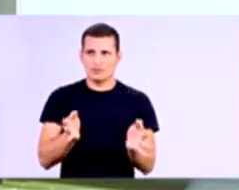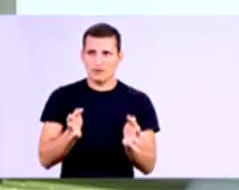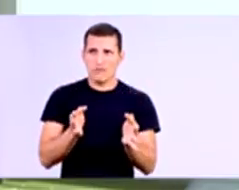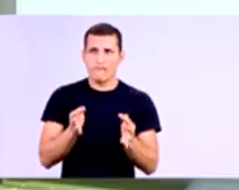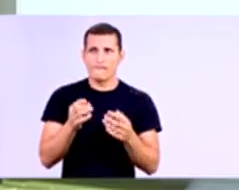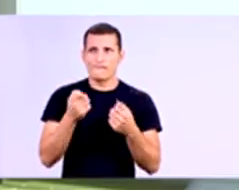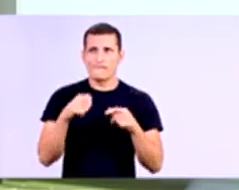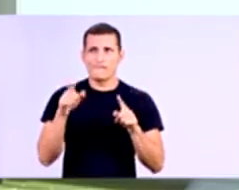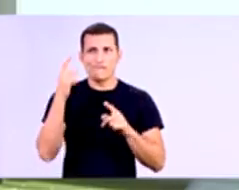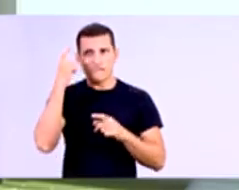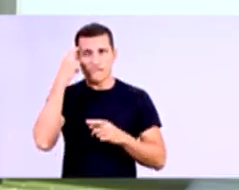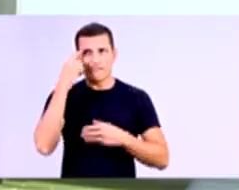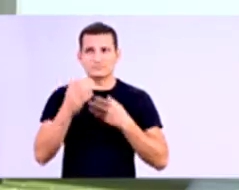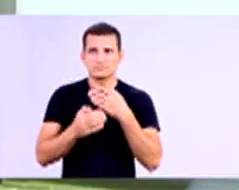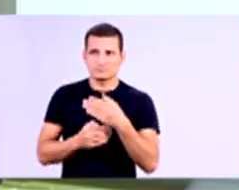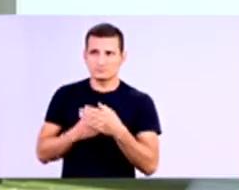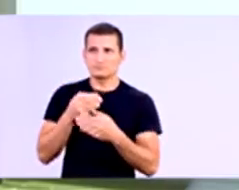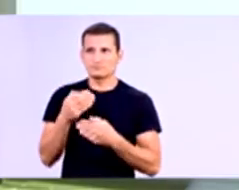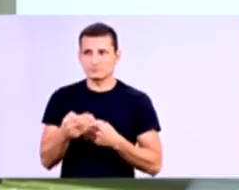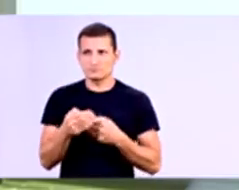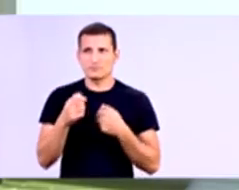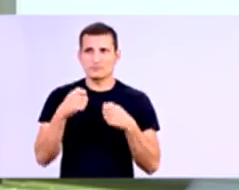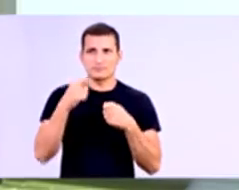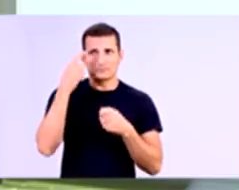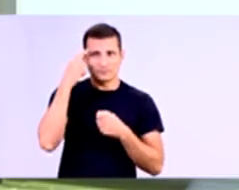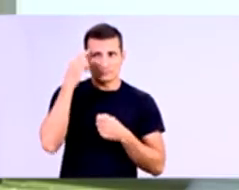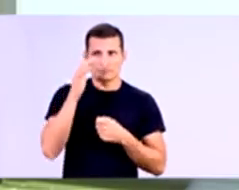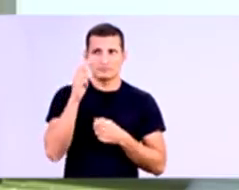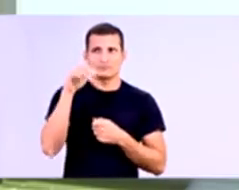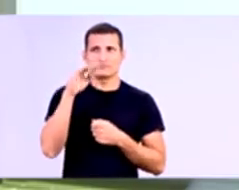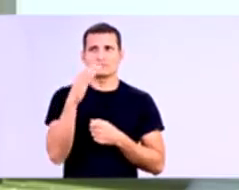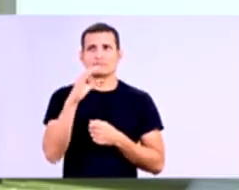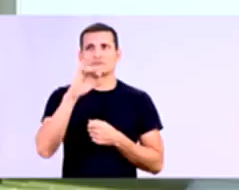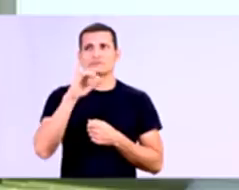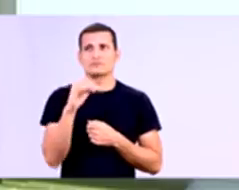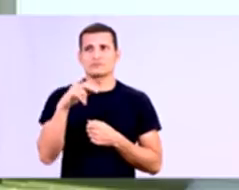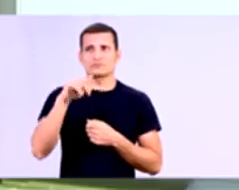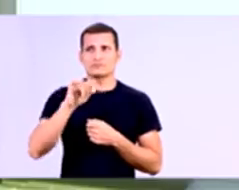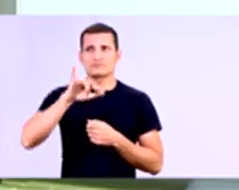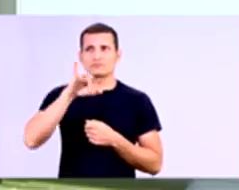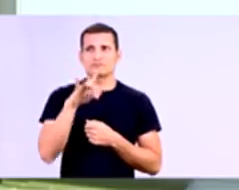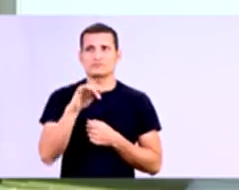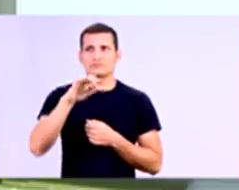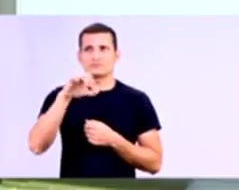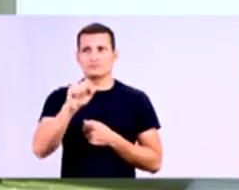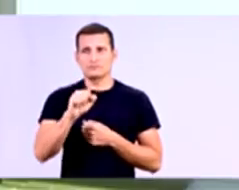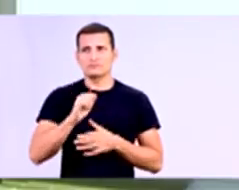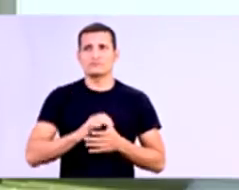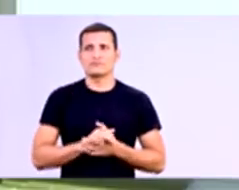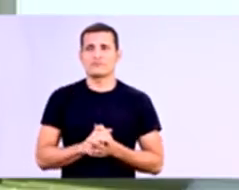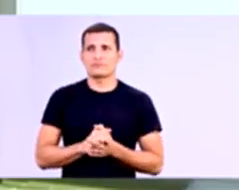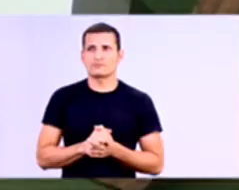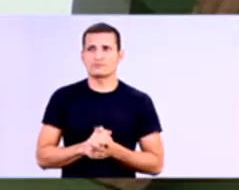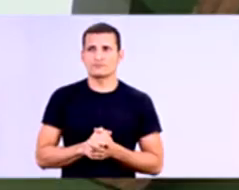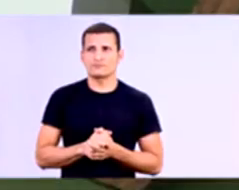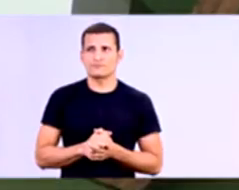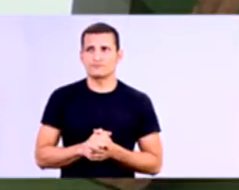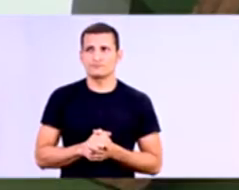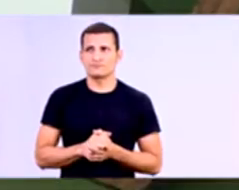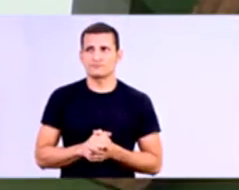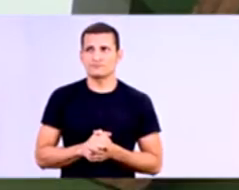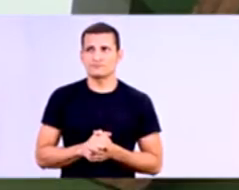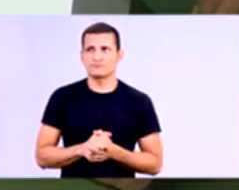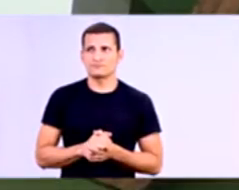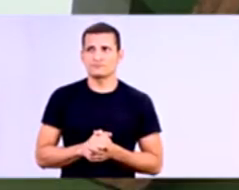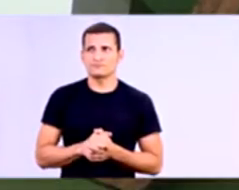Não pense passo a passo, pense funcionalidades, certo? Teve mais alguma, professor? Então, aí